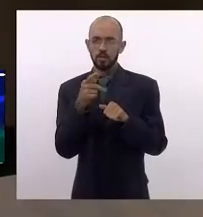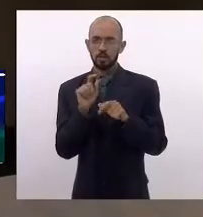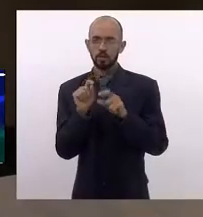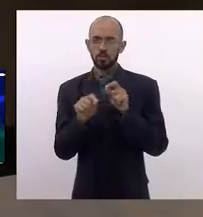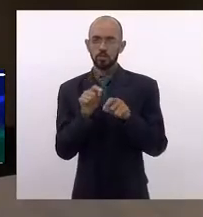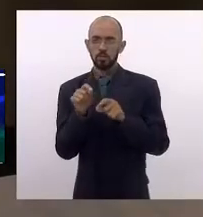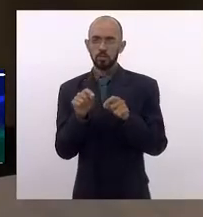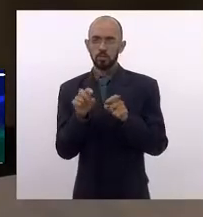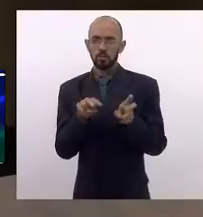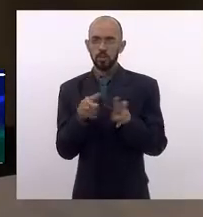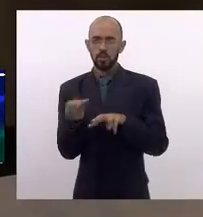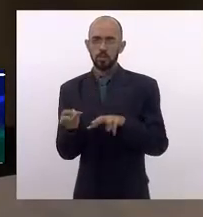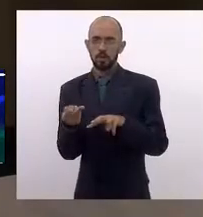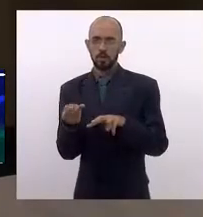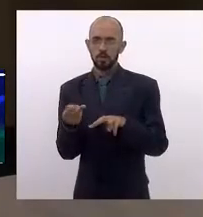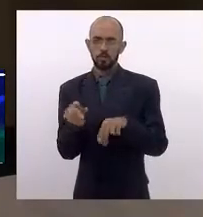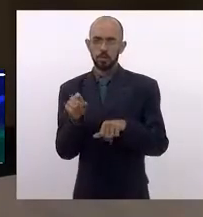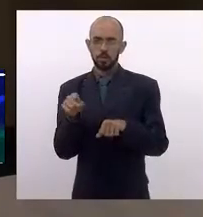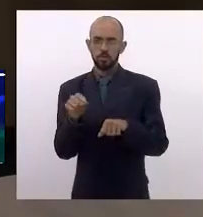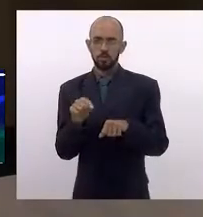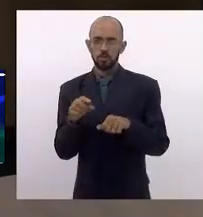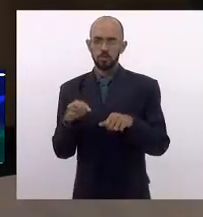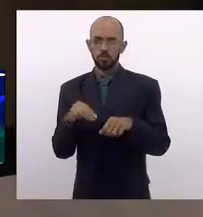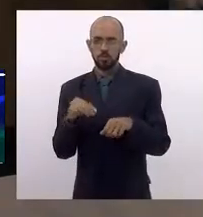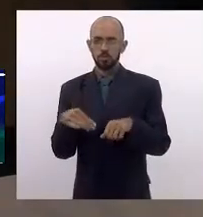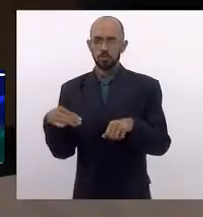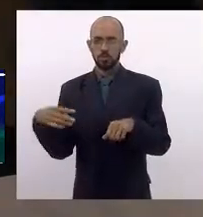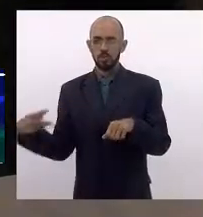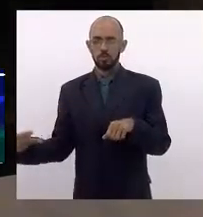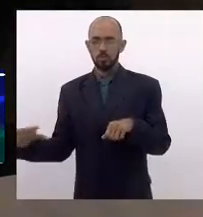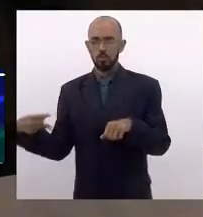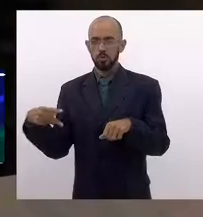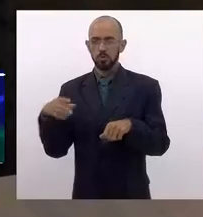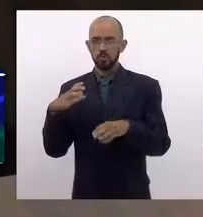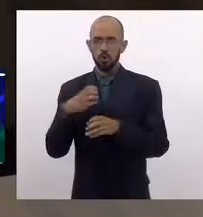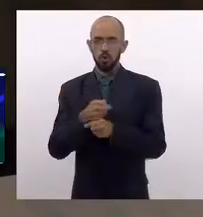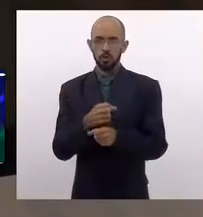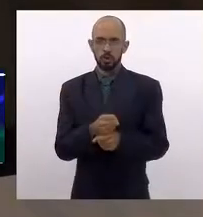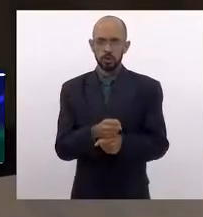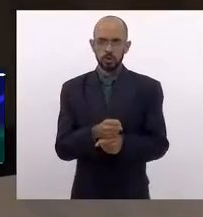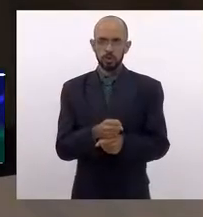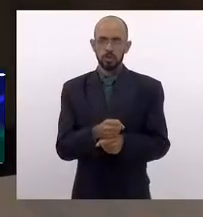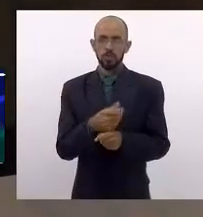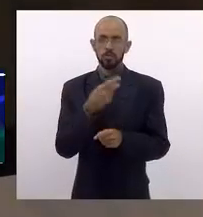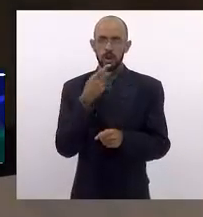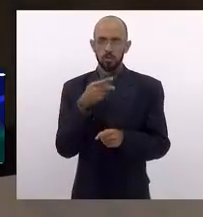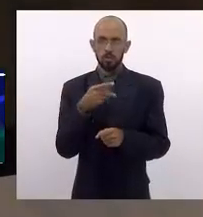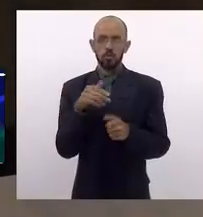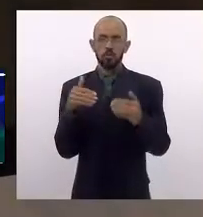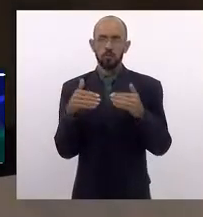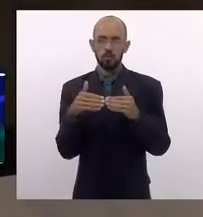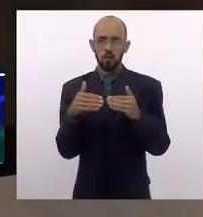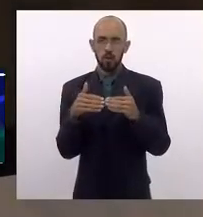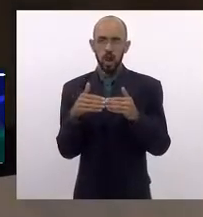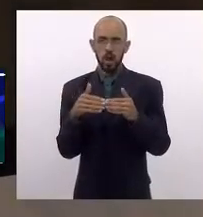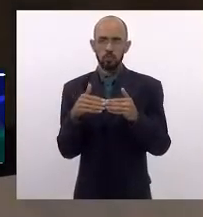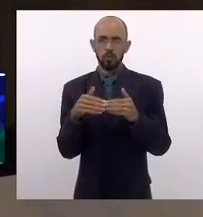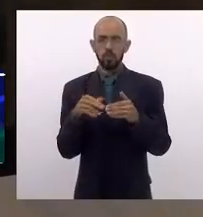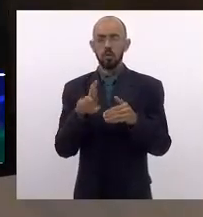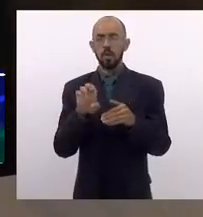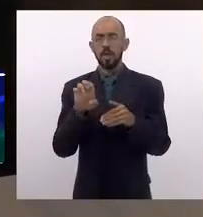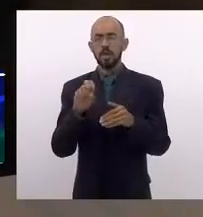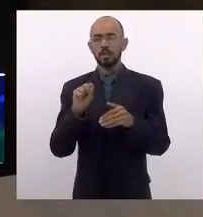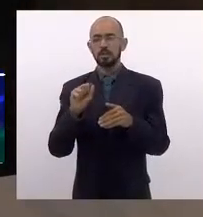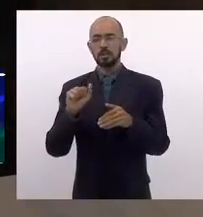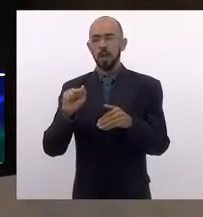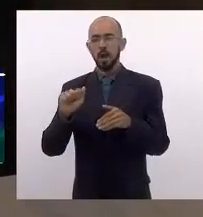o encaminhamento feito pelo Ministério Público de contas que deu um parecer prévio favorável com ressalvas as